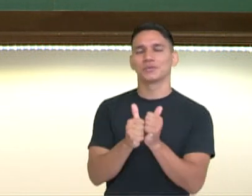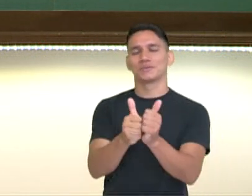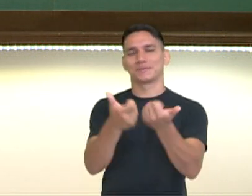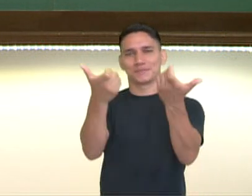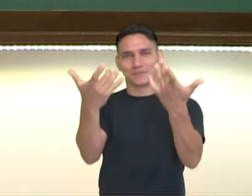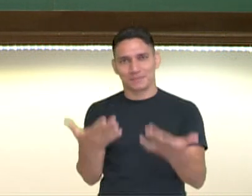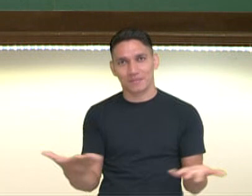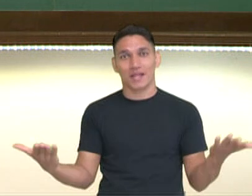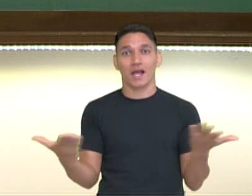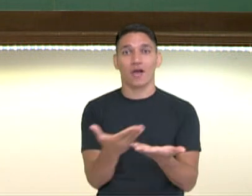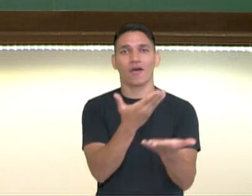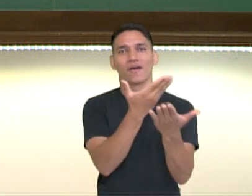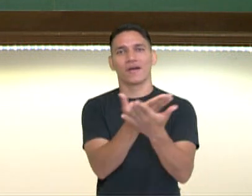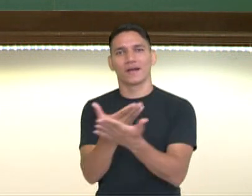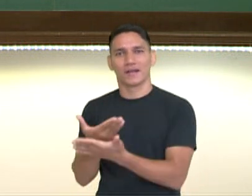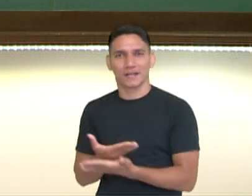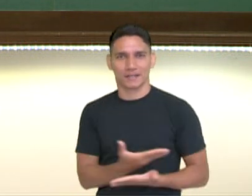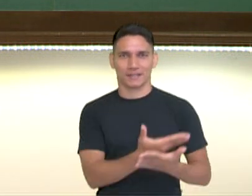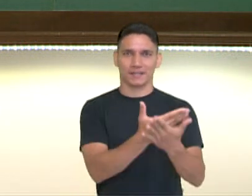você nesta